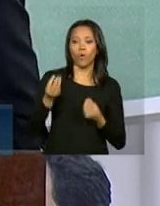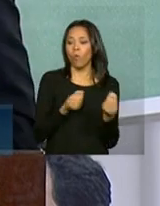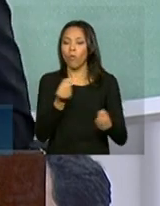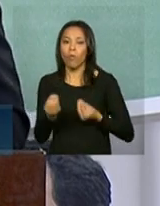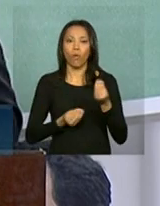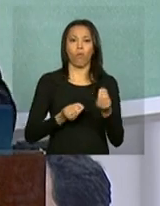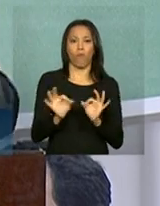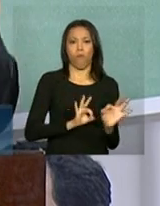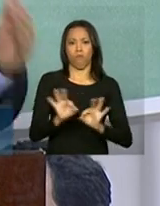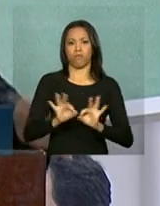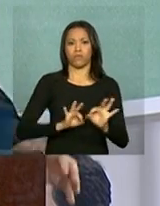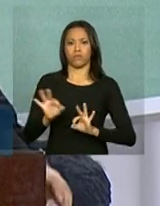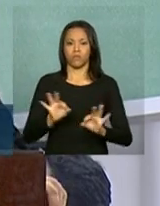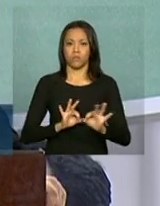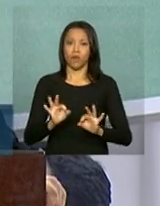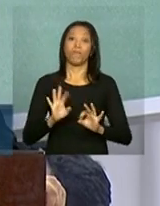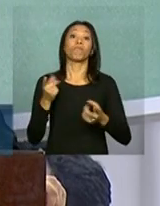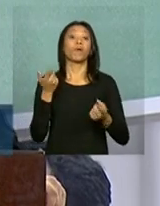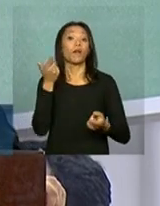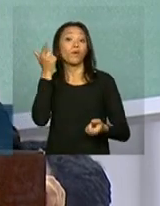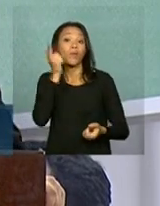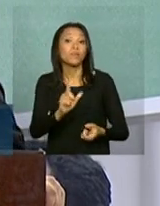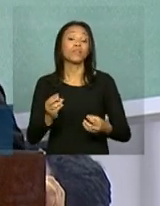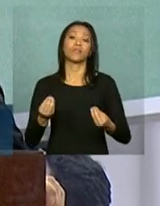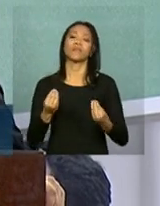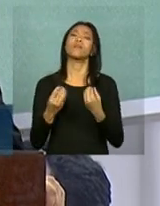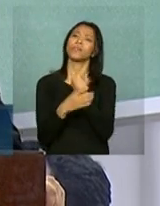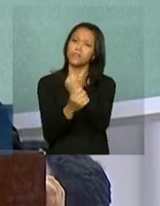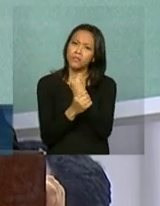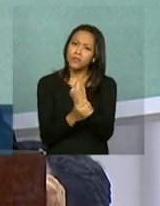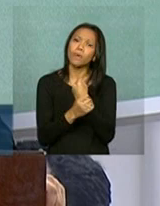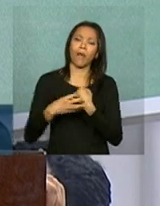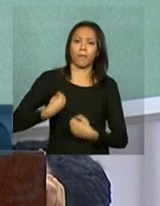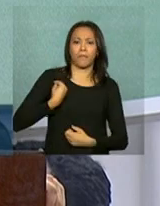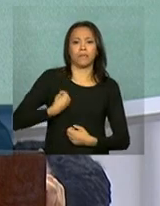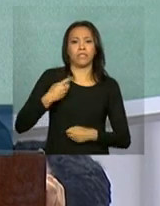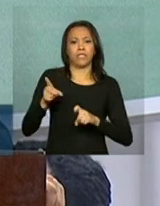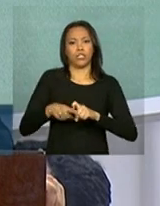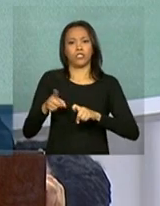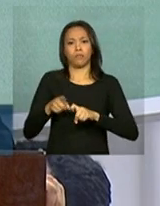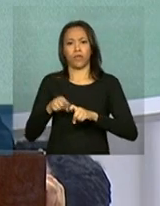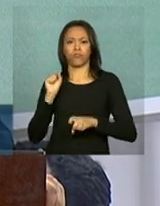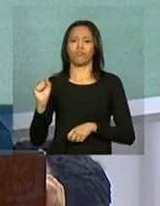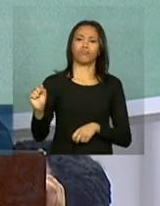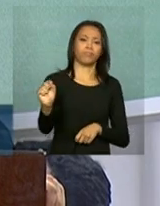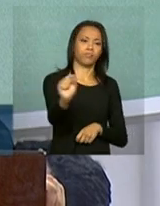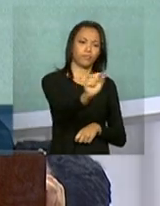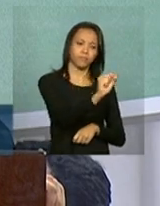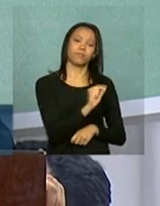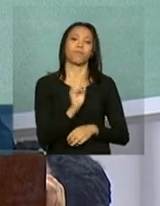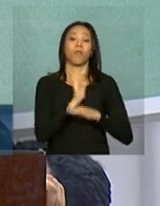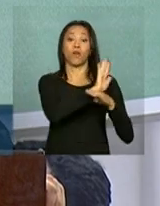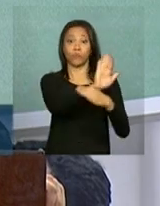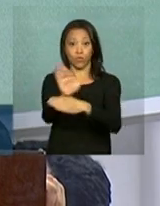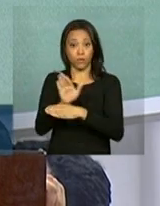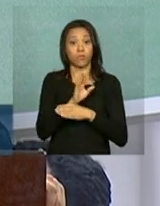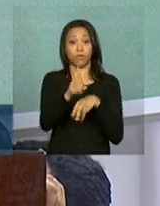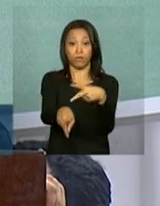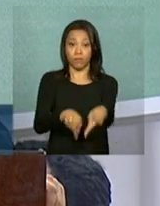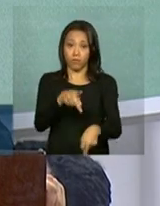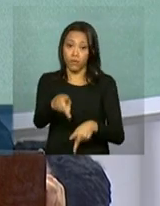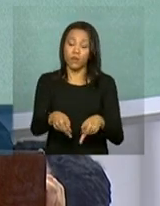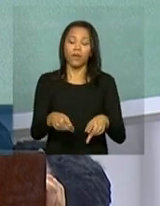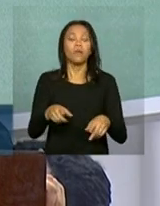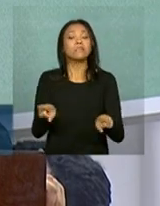fazer mais do mesmo para conseguir garantir a presença de médicos e médicas para a nossa população. Aliás,